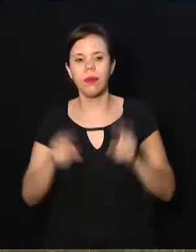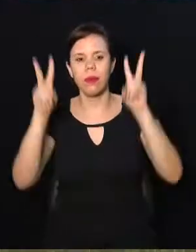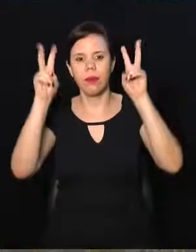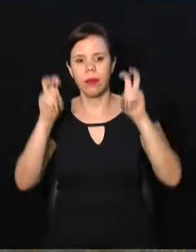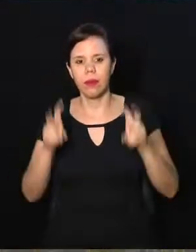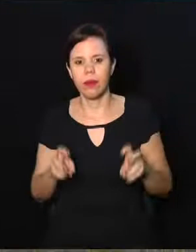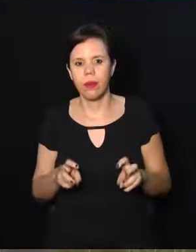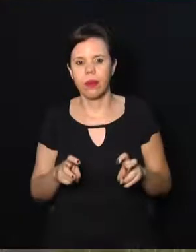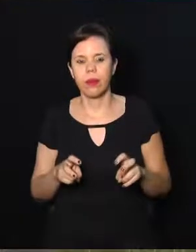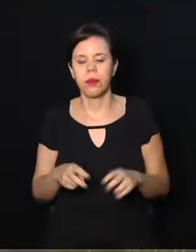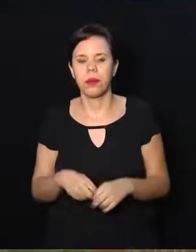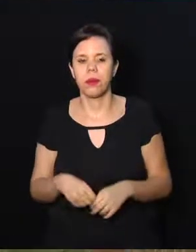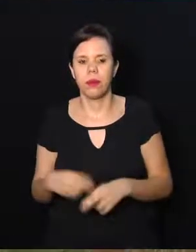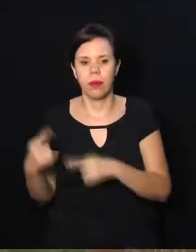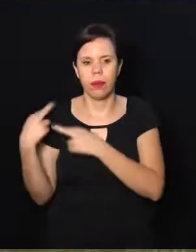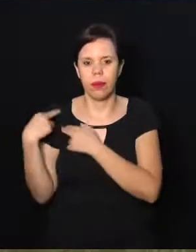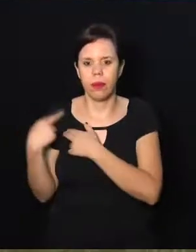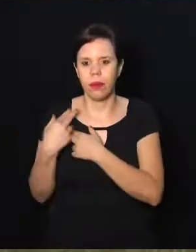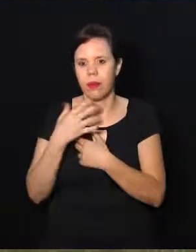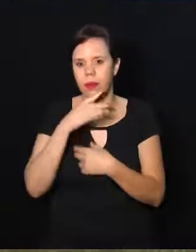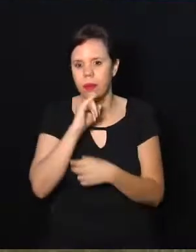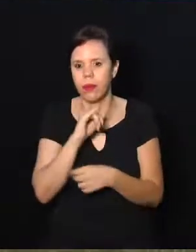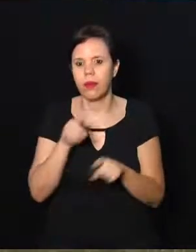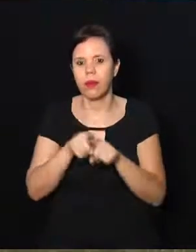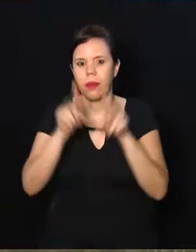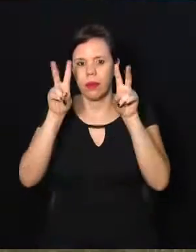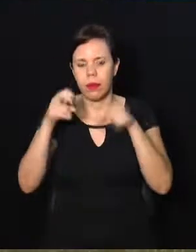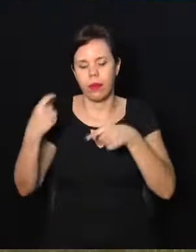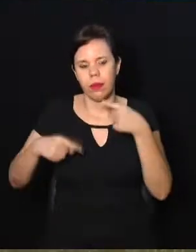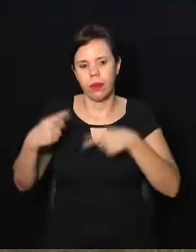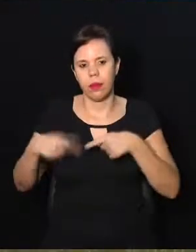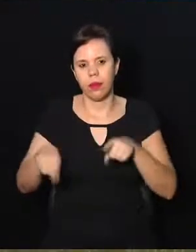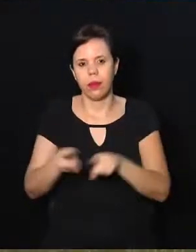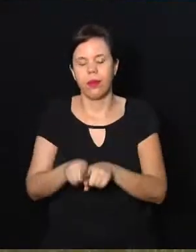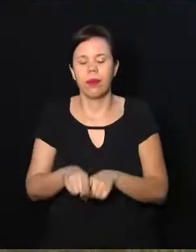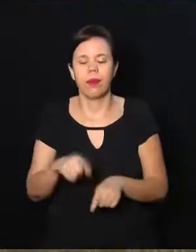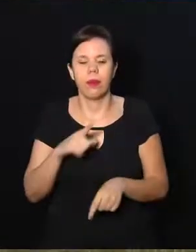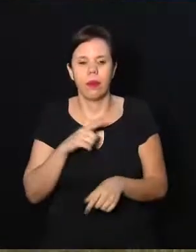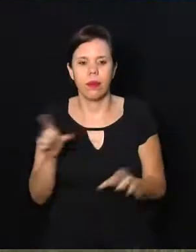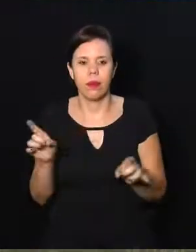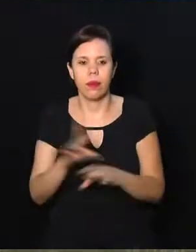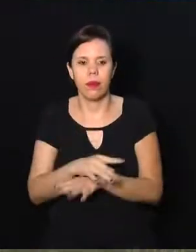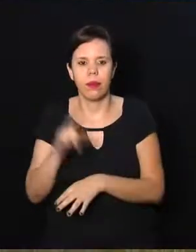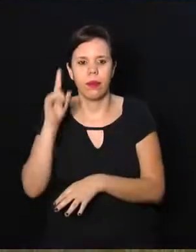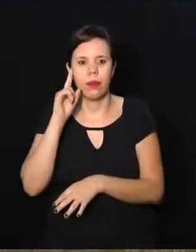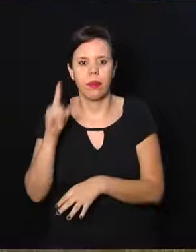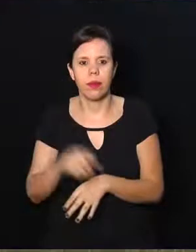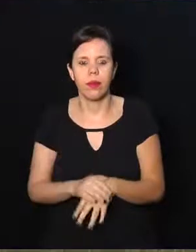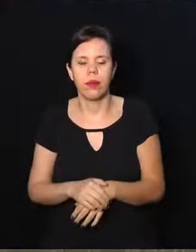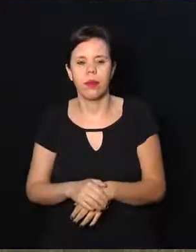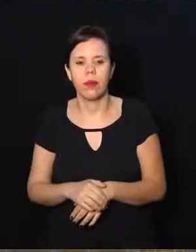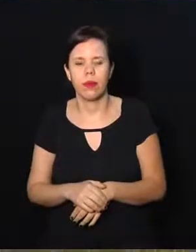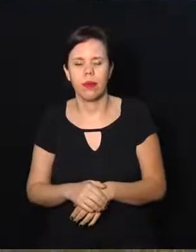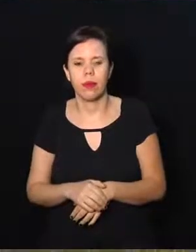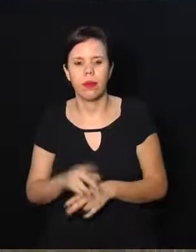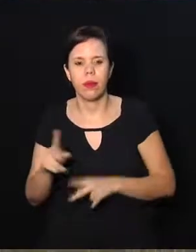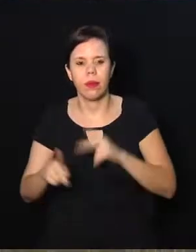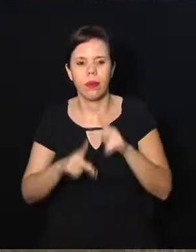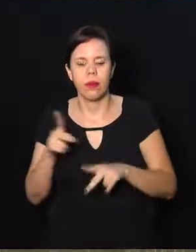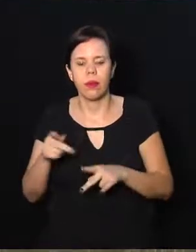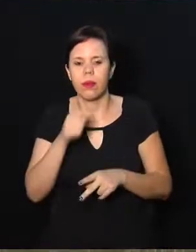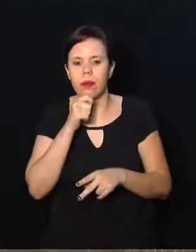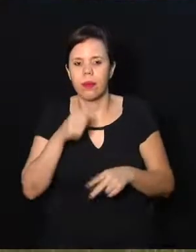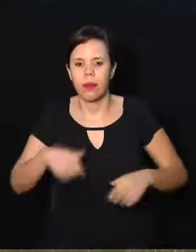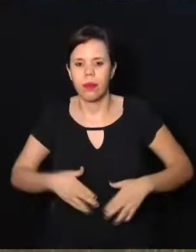com responsabilidade, nós vamos discutir esse tema também. E nós vamos terminar com o dia do Nascituro, que é aquele que está por vir, que é